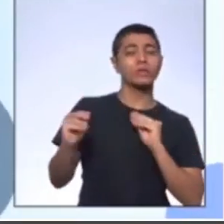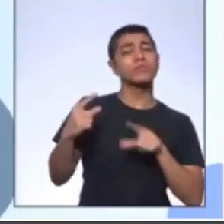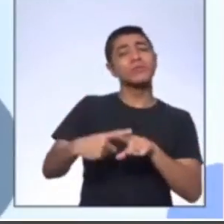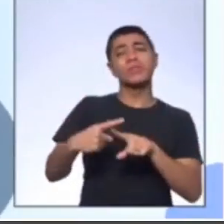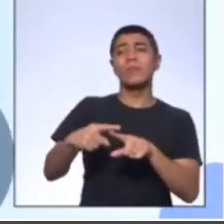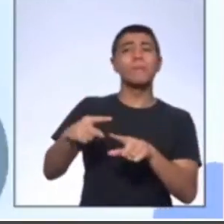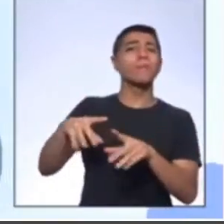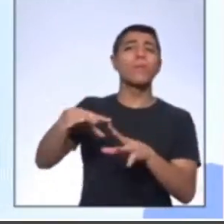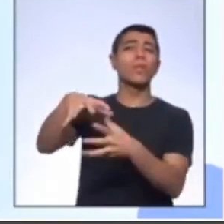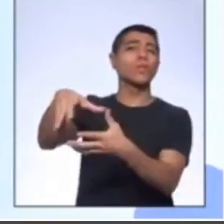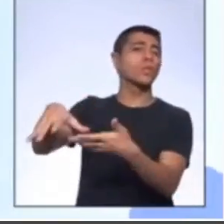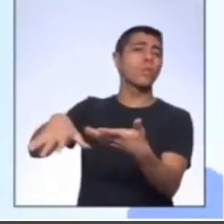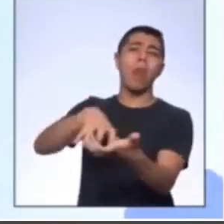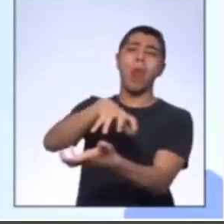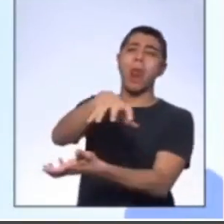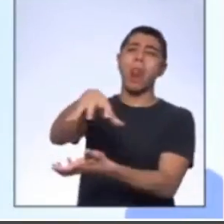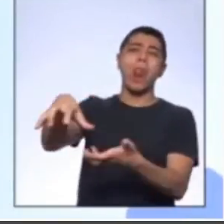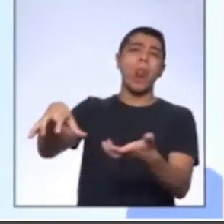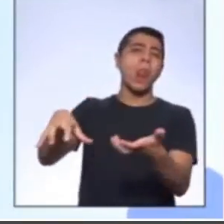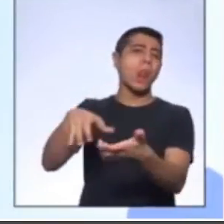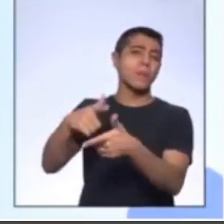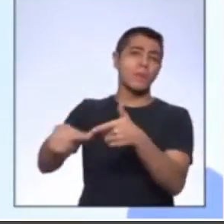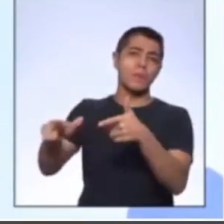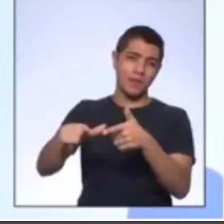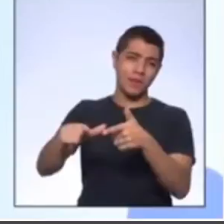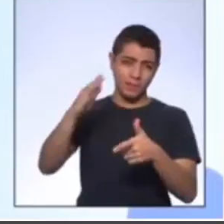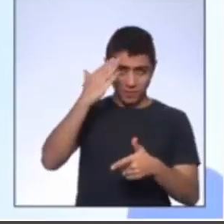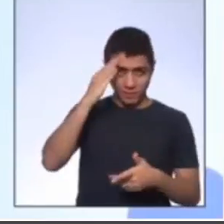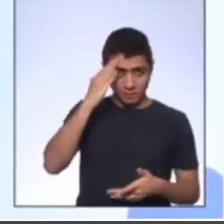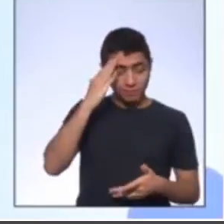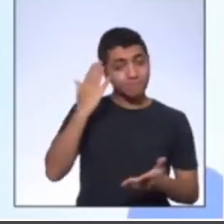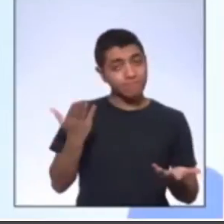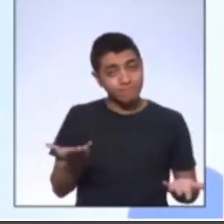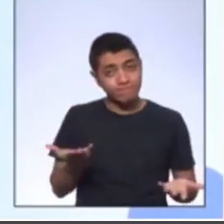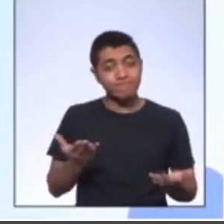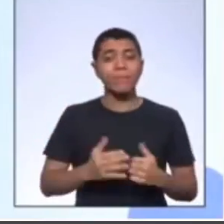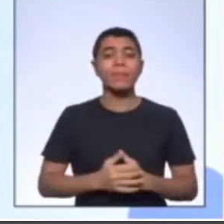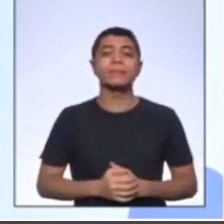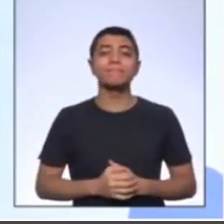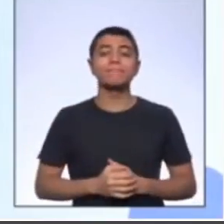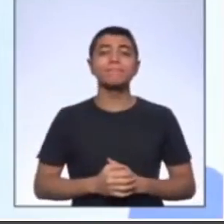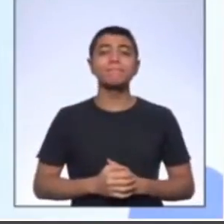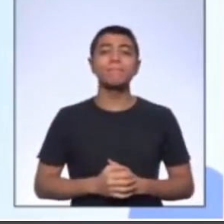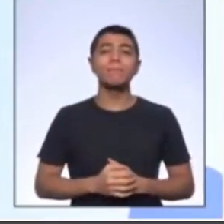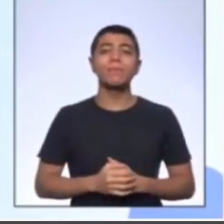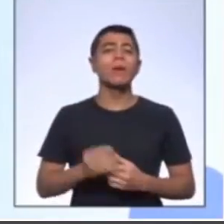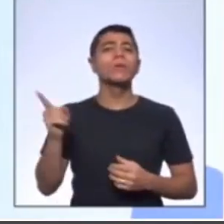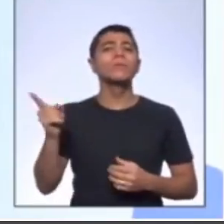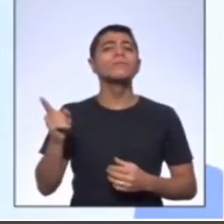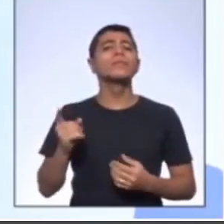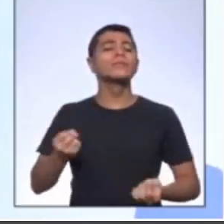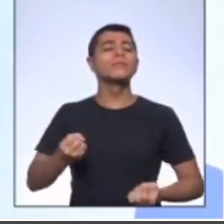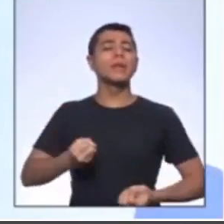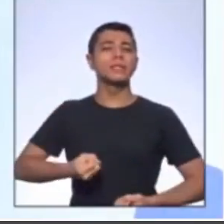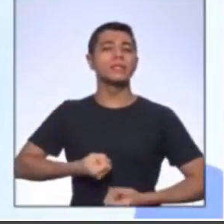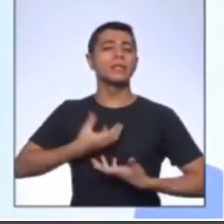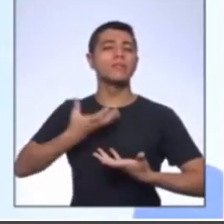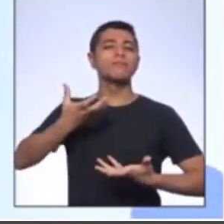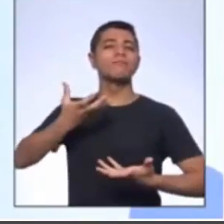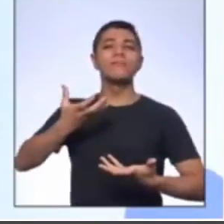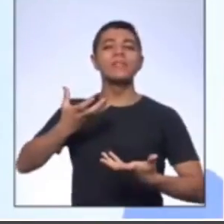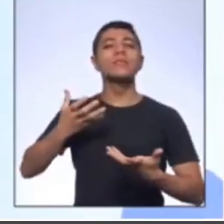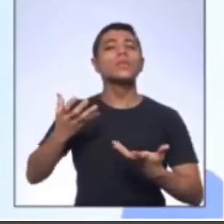então aí a expressão né ou seja a expressão aí ela é colocada como justamente essa